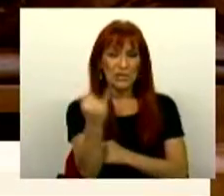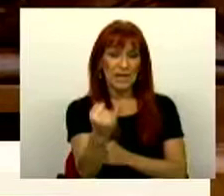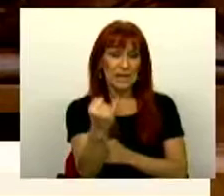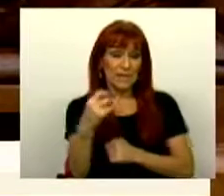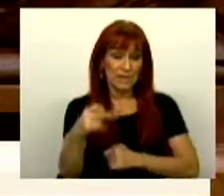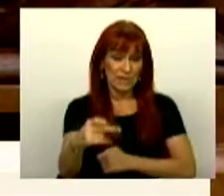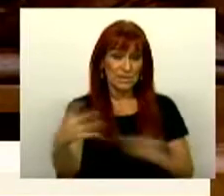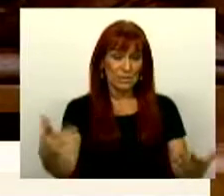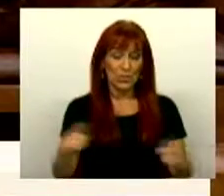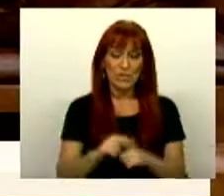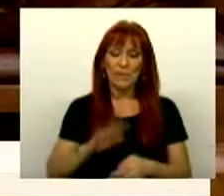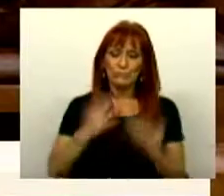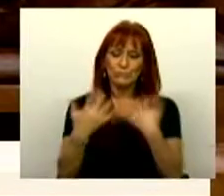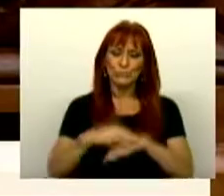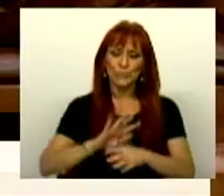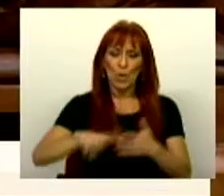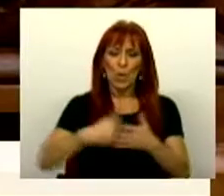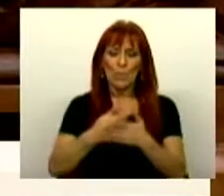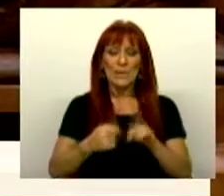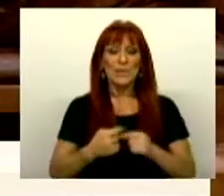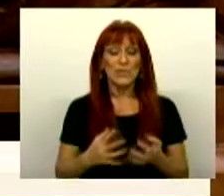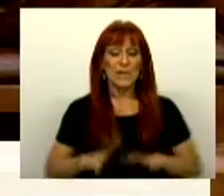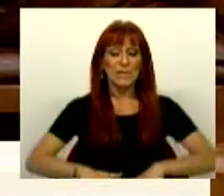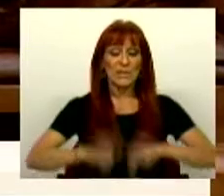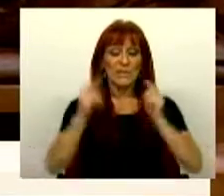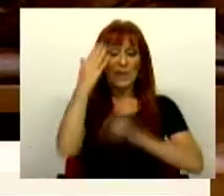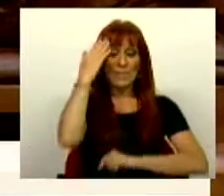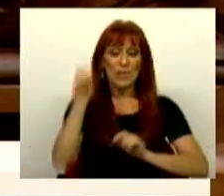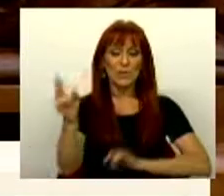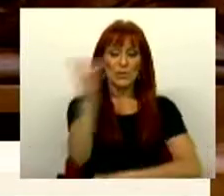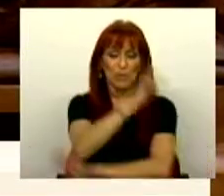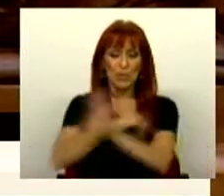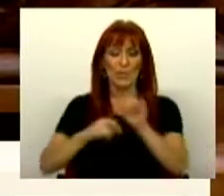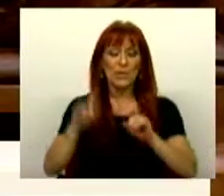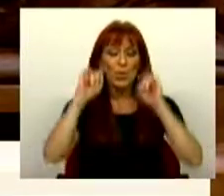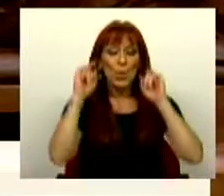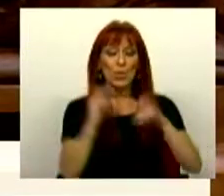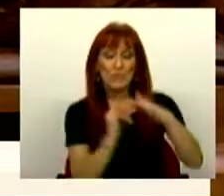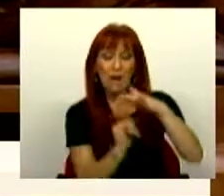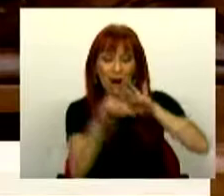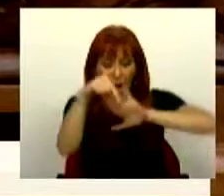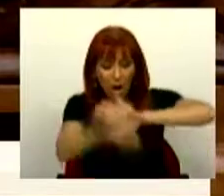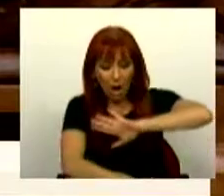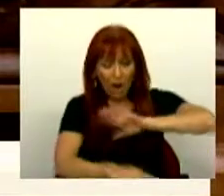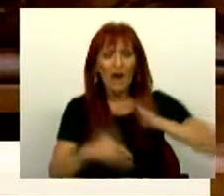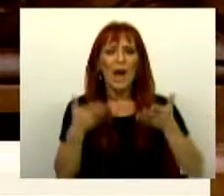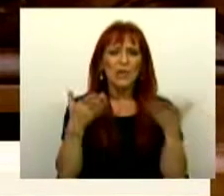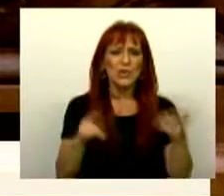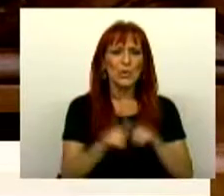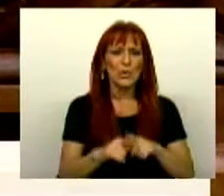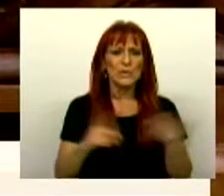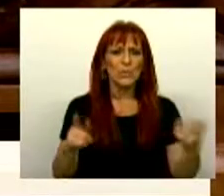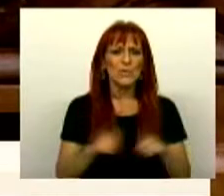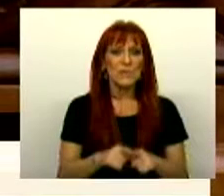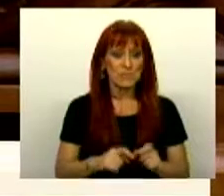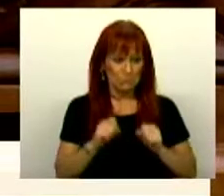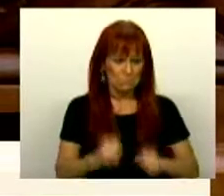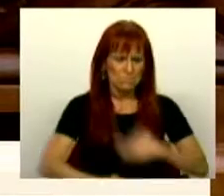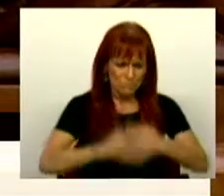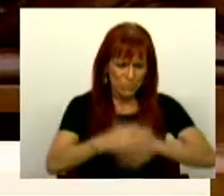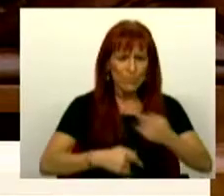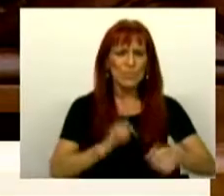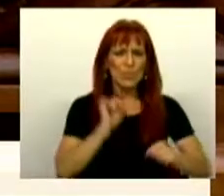Integra o Plano de Desenvolvimento de Capacidades da União Europeia para o controlo subaquático, contribuindo para a resiliência no